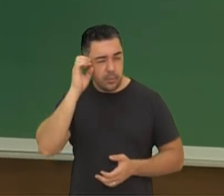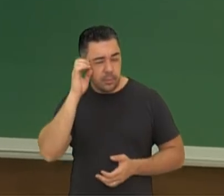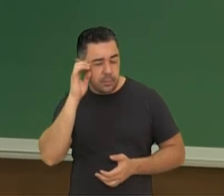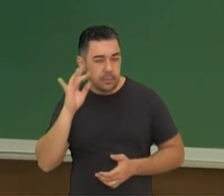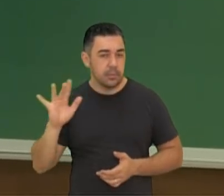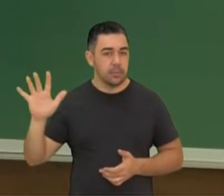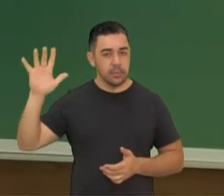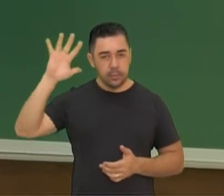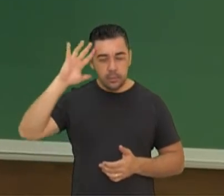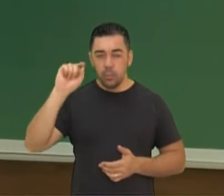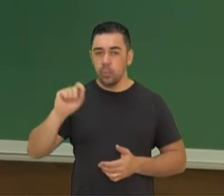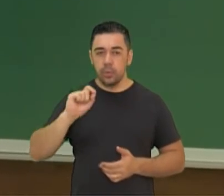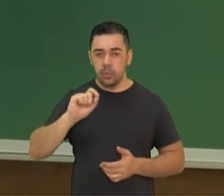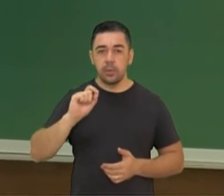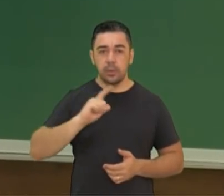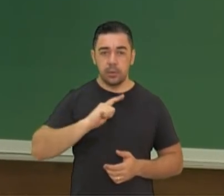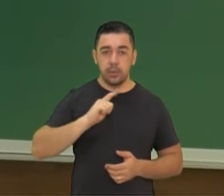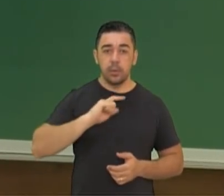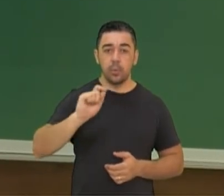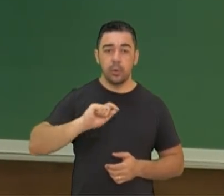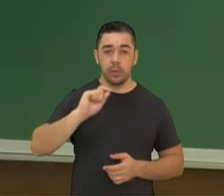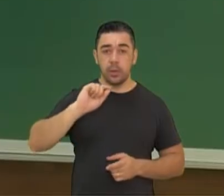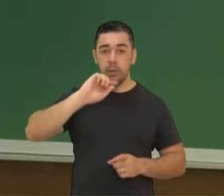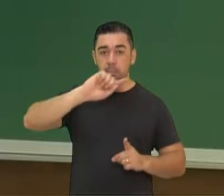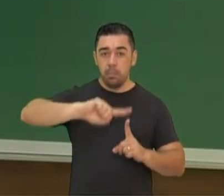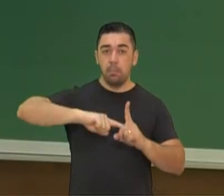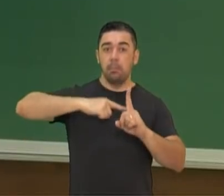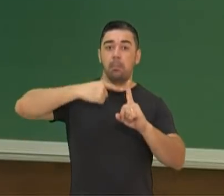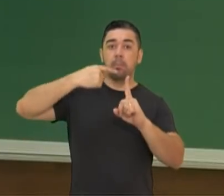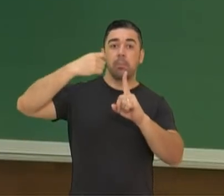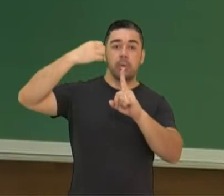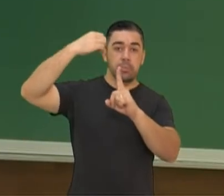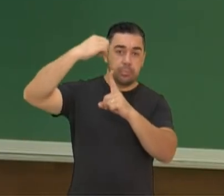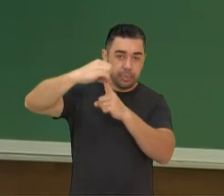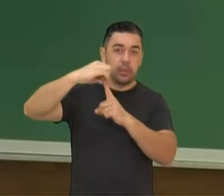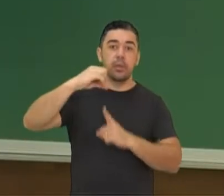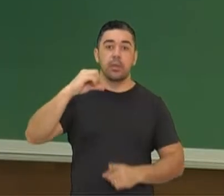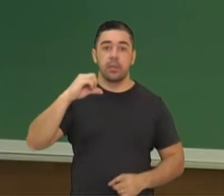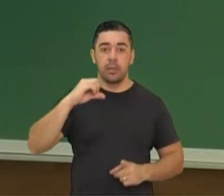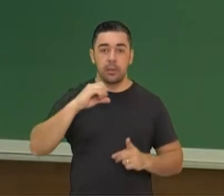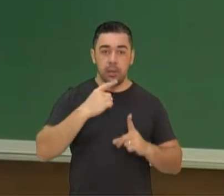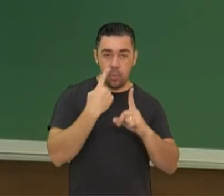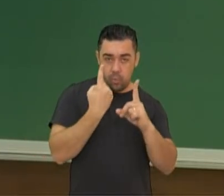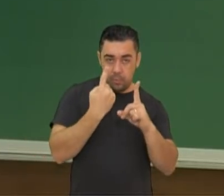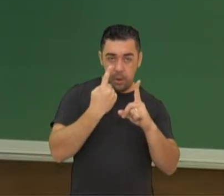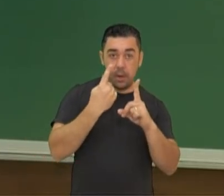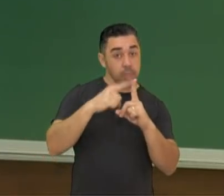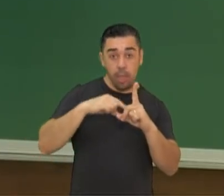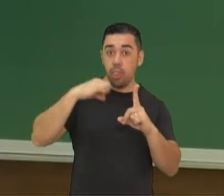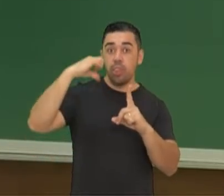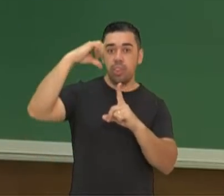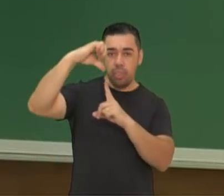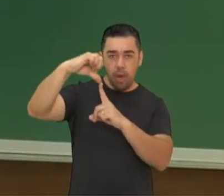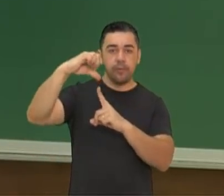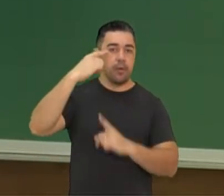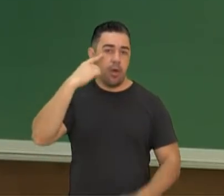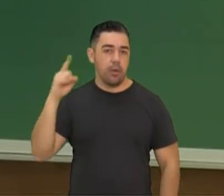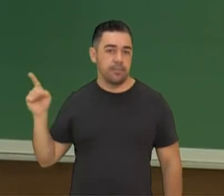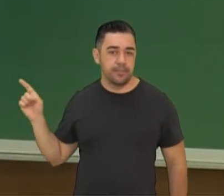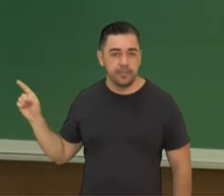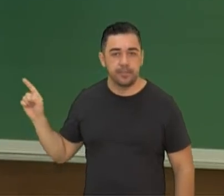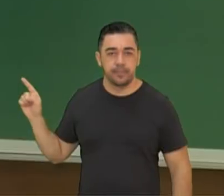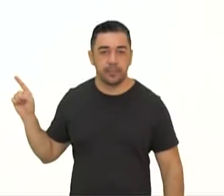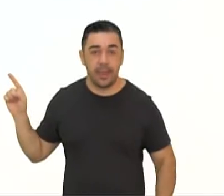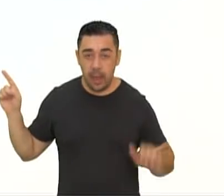quê? Que a minha área vai aumentar 9 vezes. Vamos conferir?